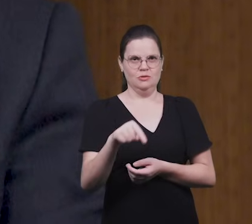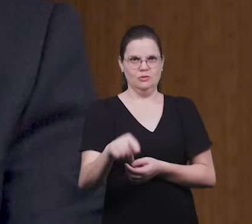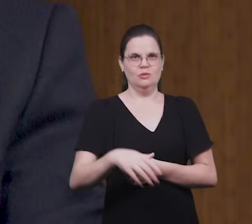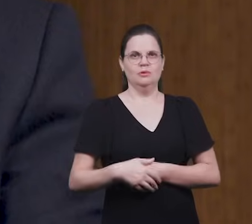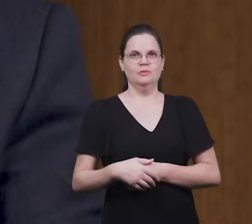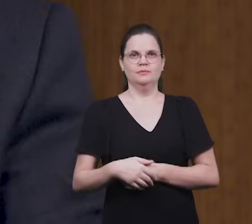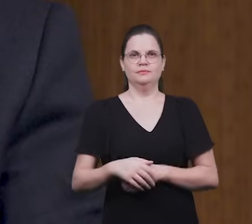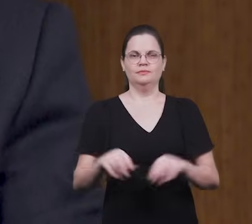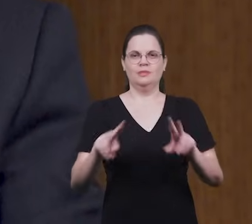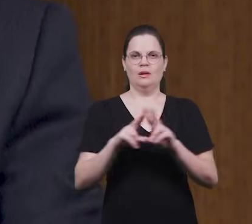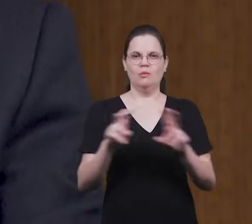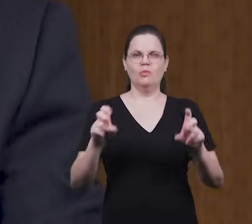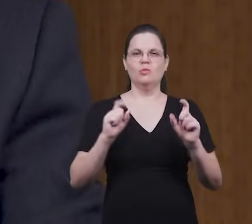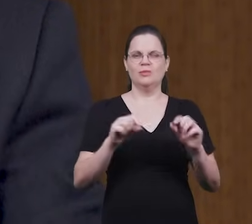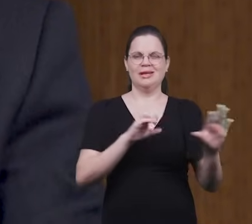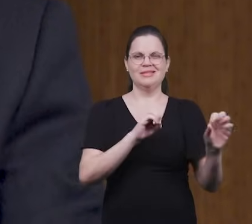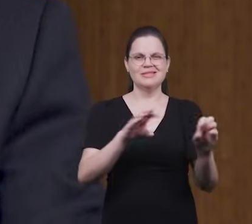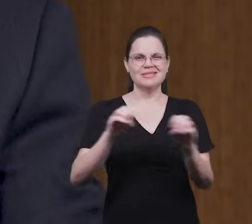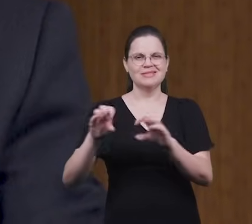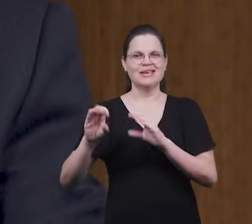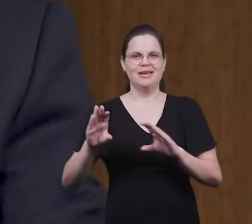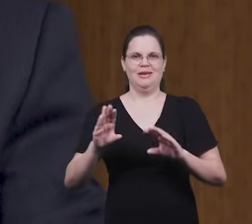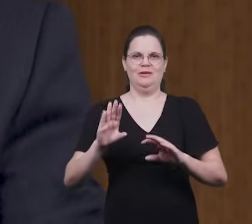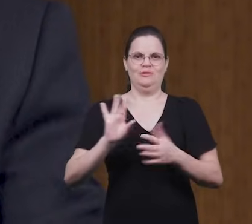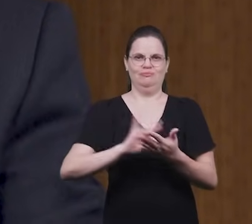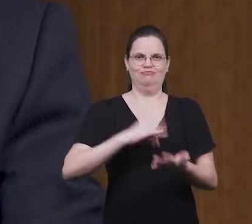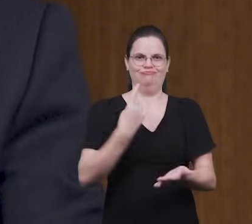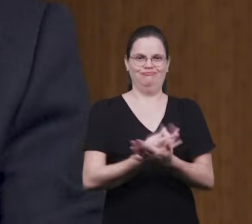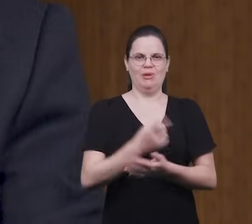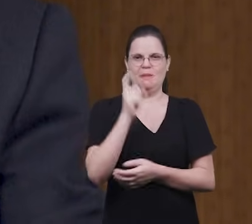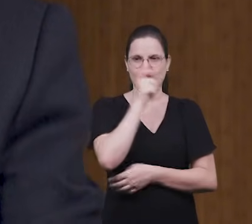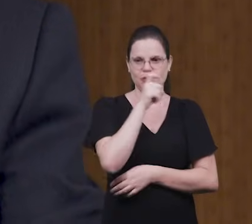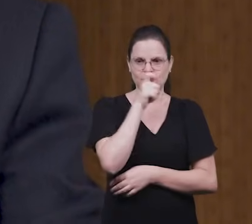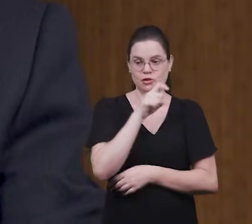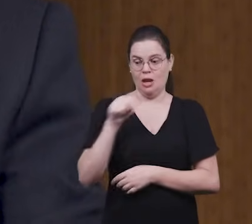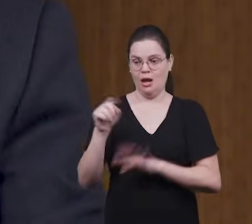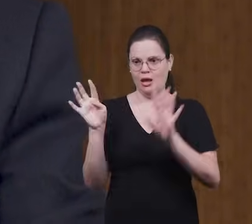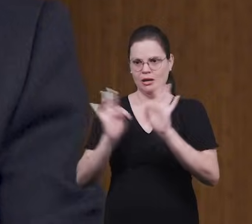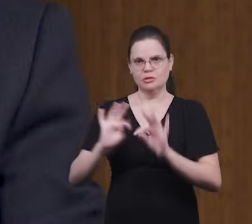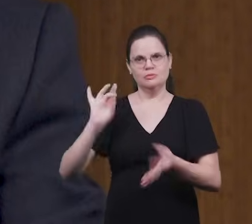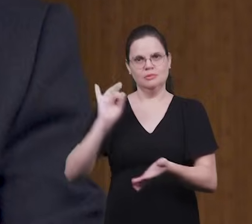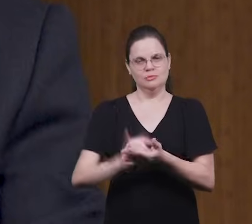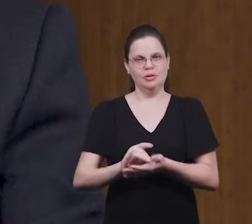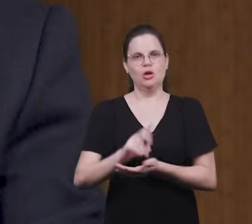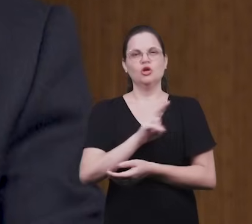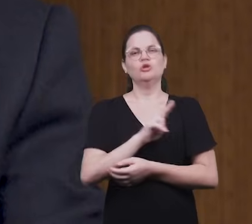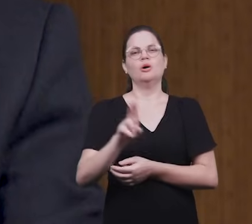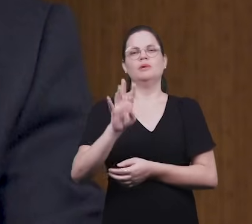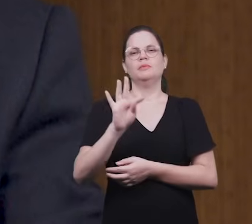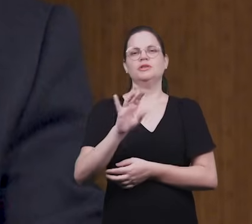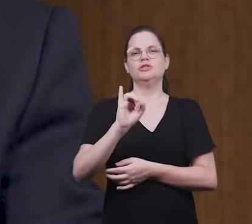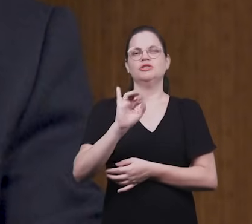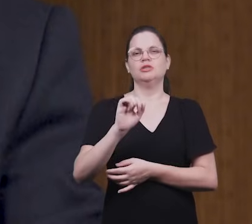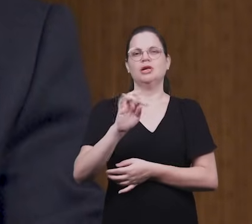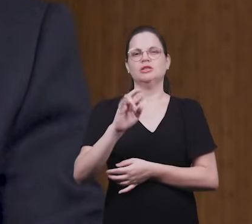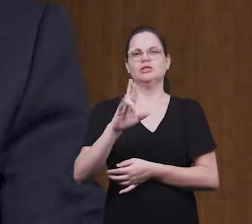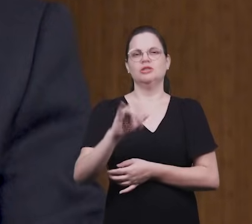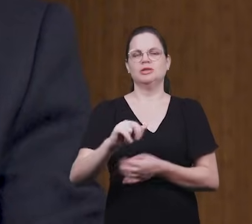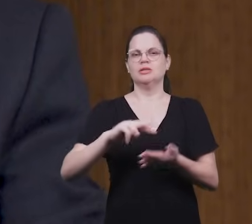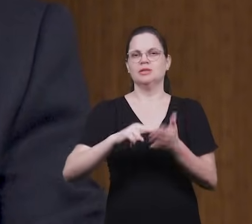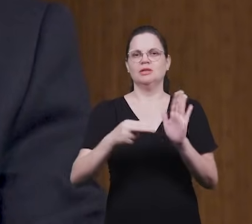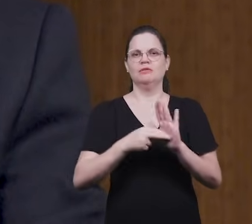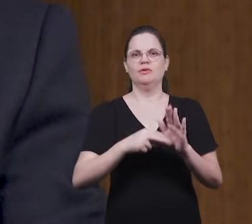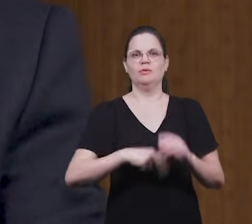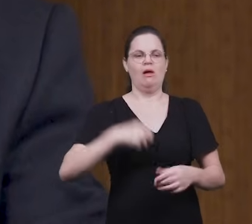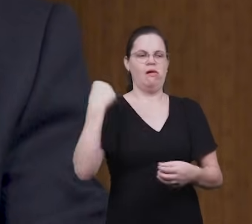de inovações heréticas. Na verdade, em Tiatira isso vai se concretizar. E Tiatira, o nome significa sacrifícios